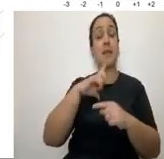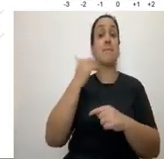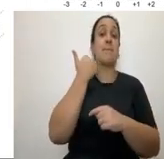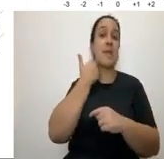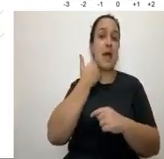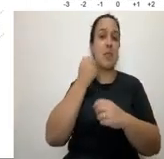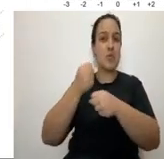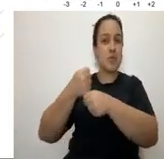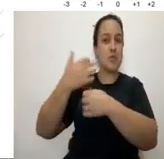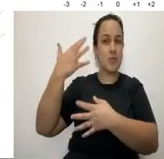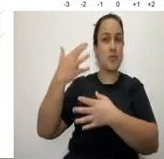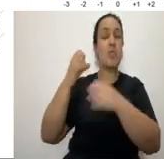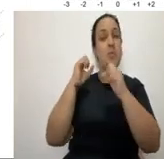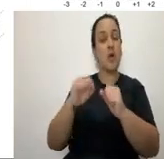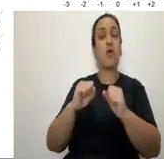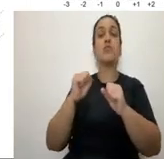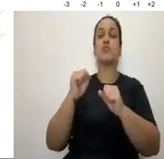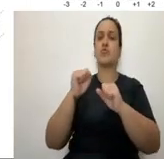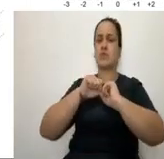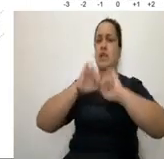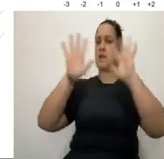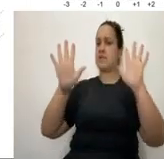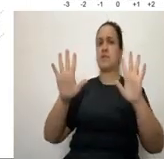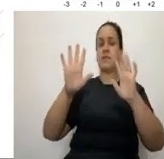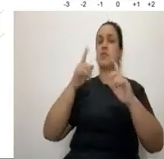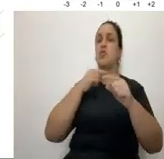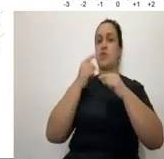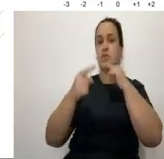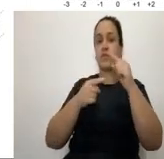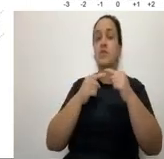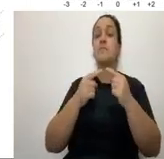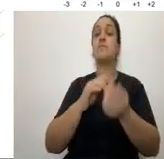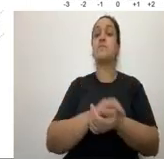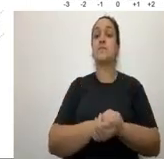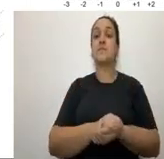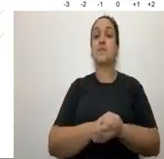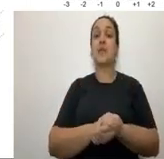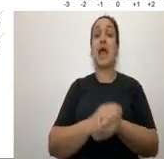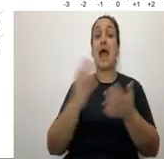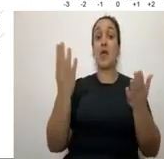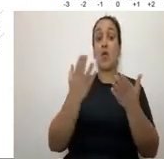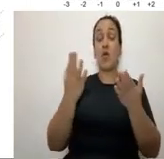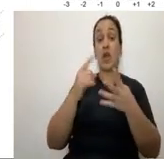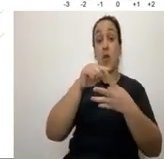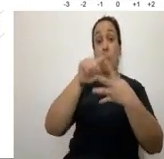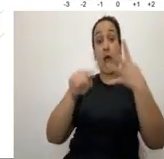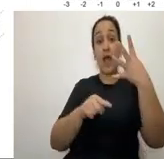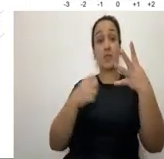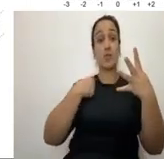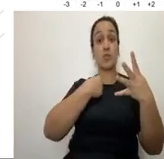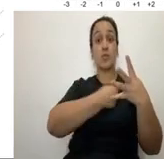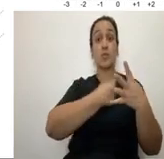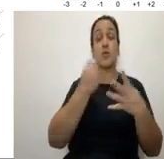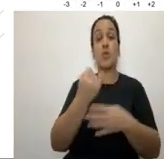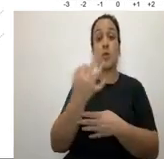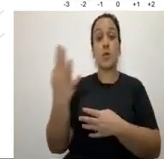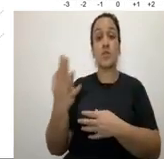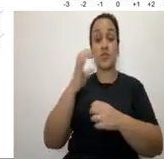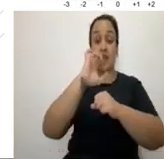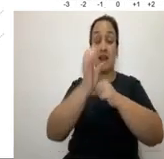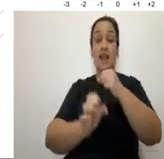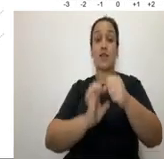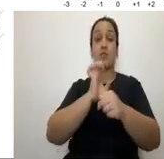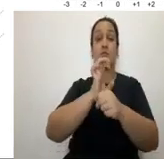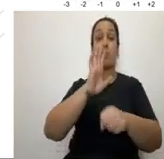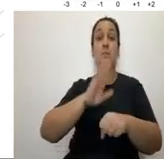fórum, no bate-papo, né, a gente pode tirar essa dúvida. Então, aqui eu vou dar o conjunto dos quatro